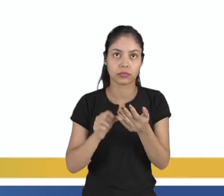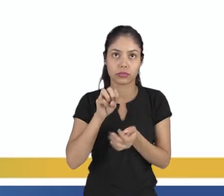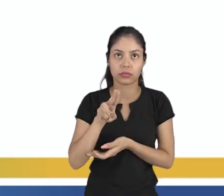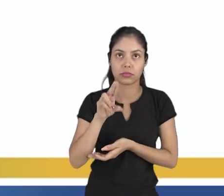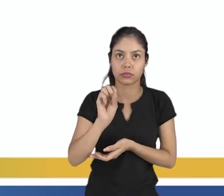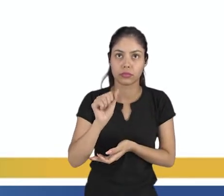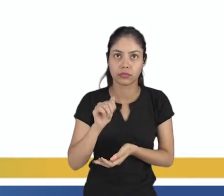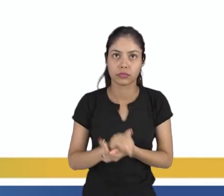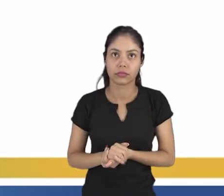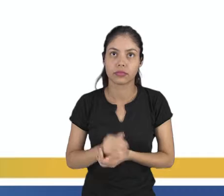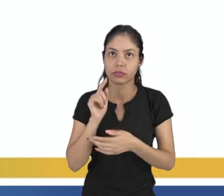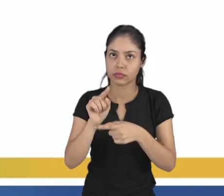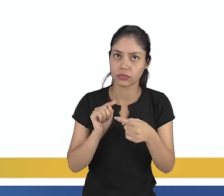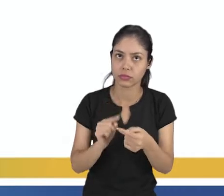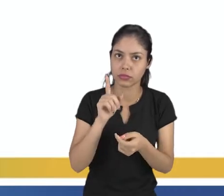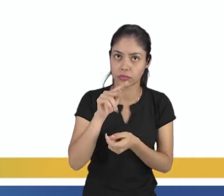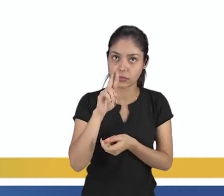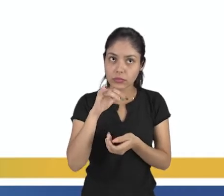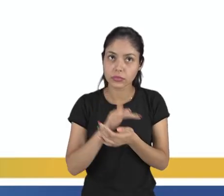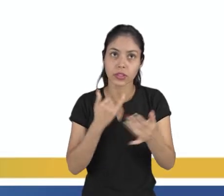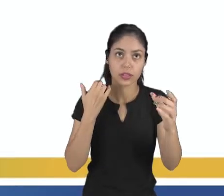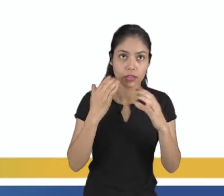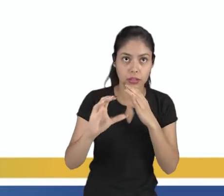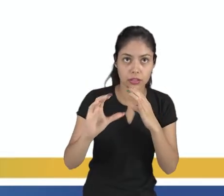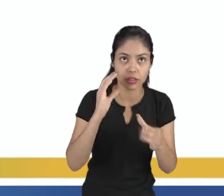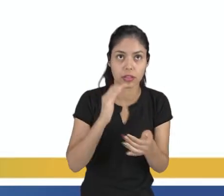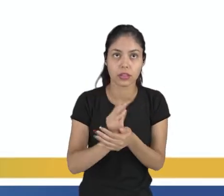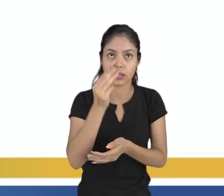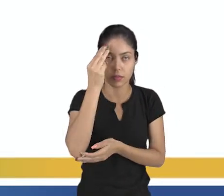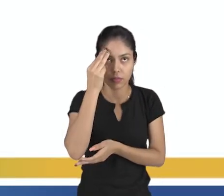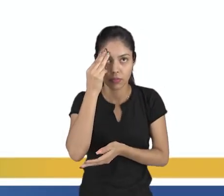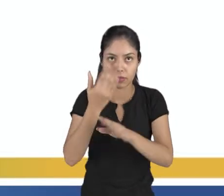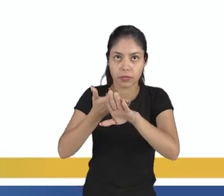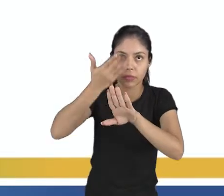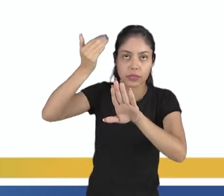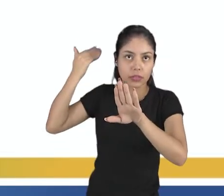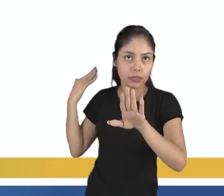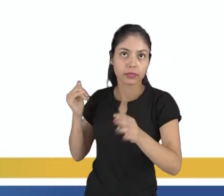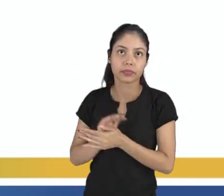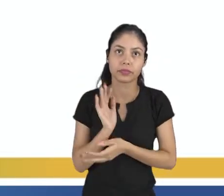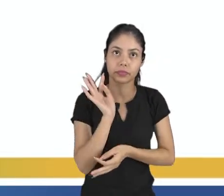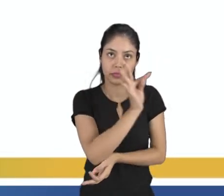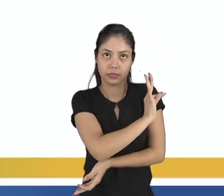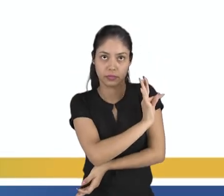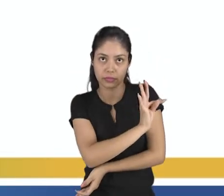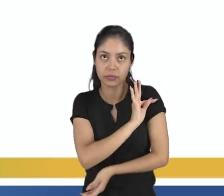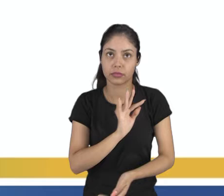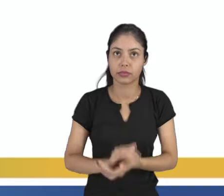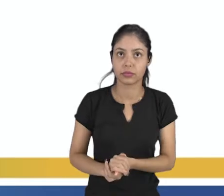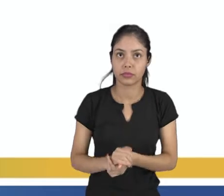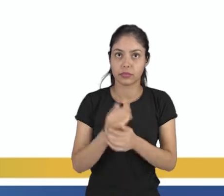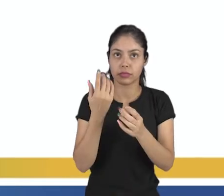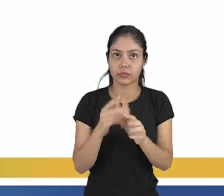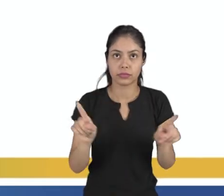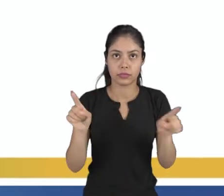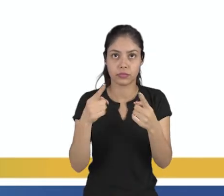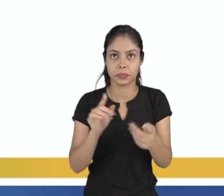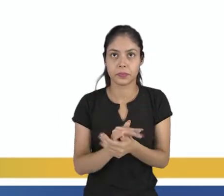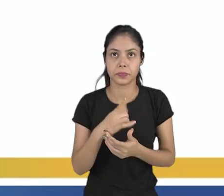arte das musas, divindades que cantavam as memórias do passado. A técnica da